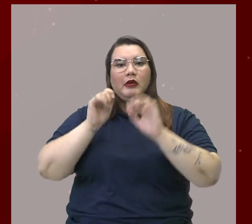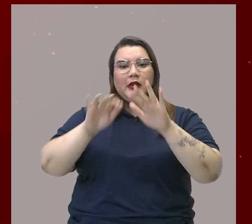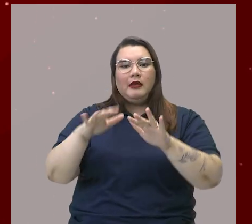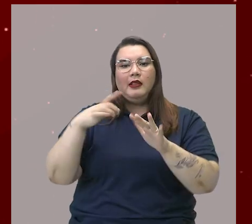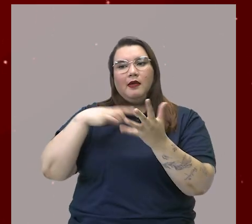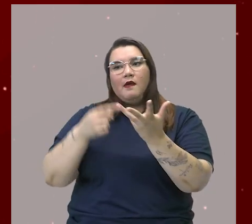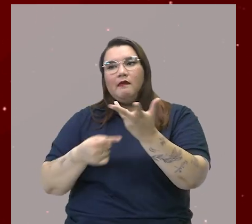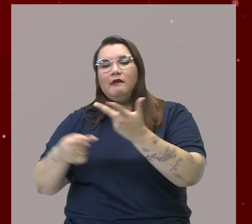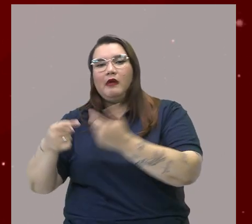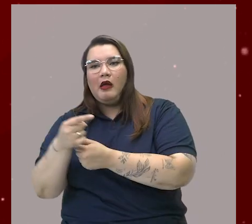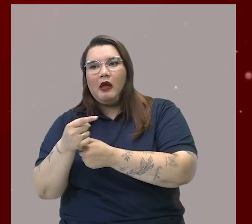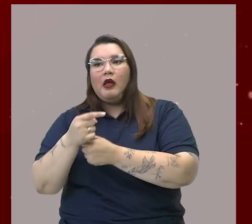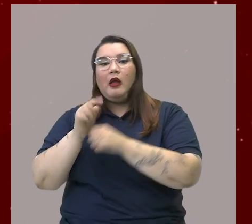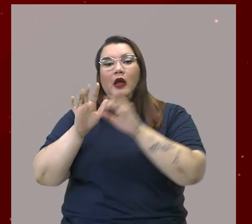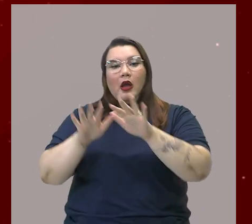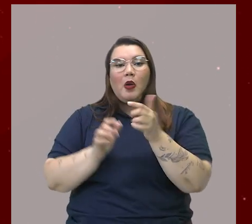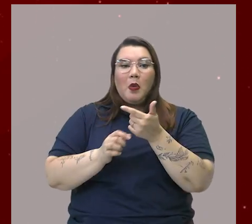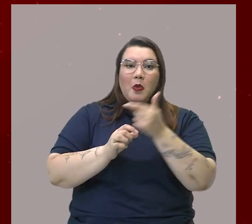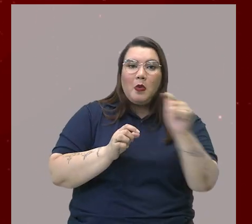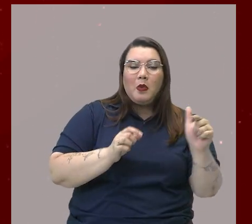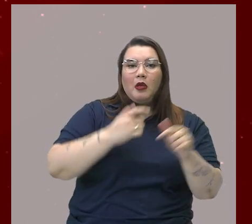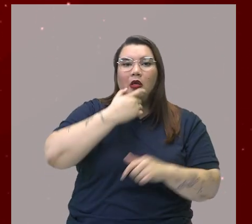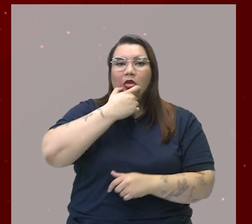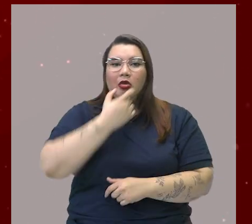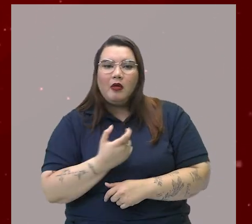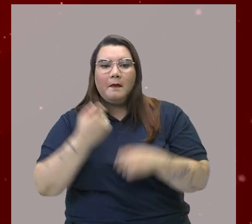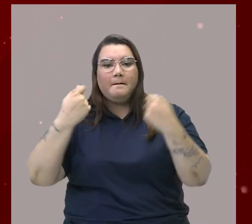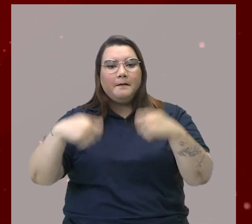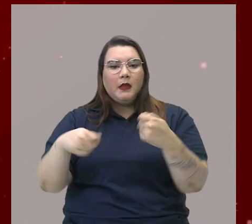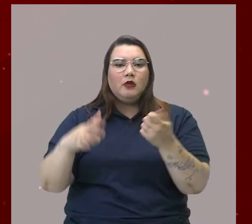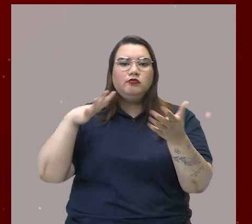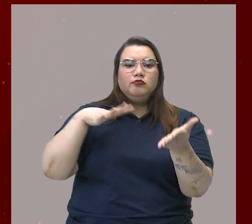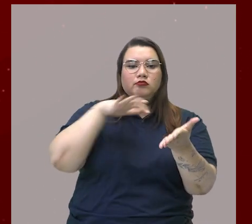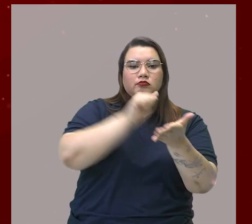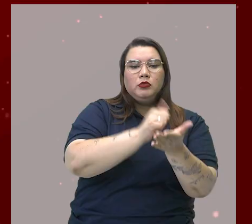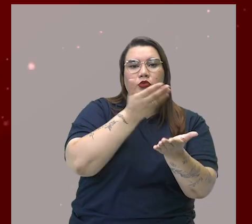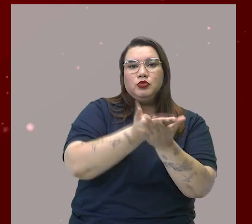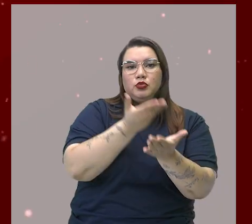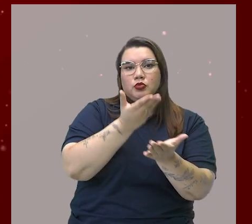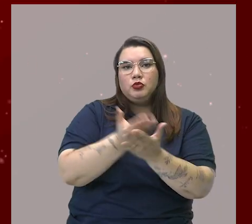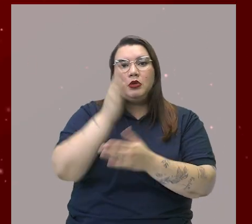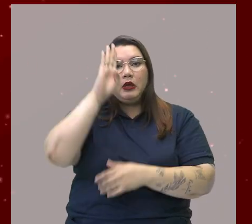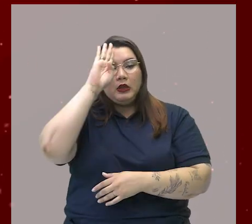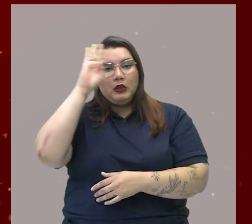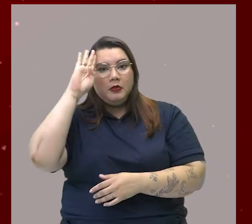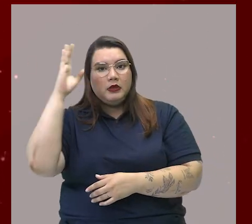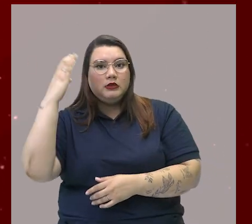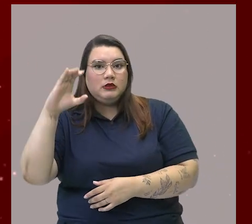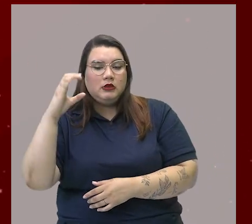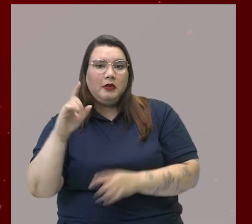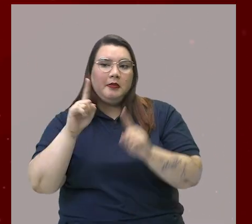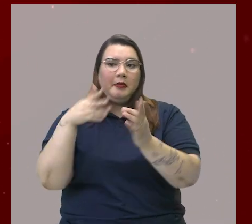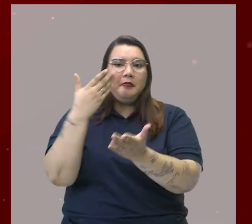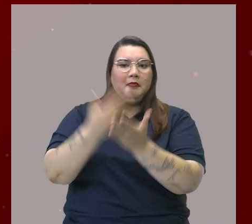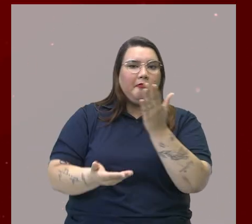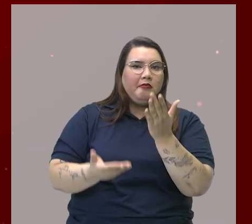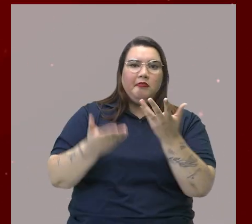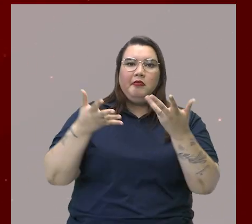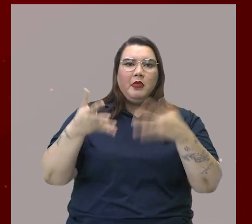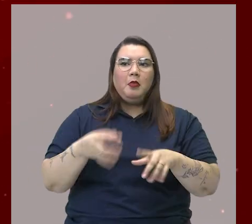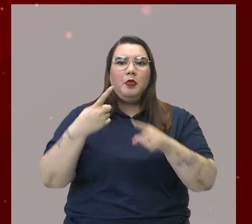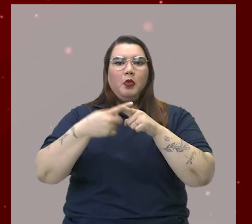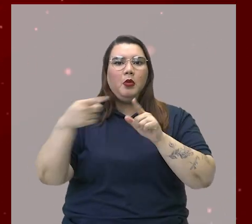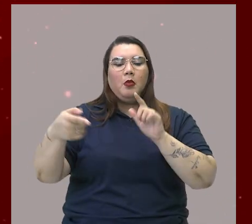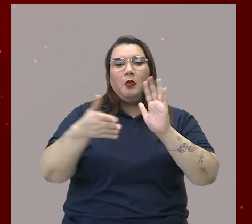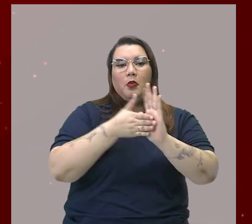a outras conquistas, Einstein deveria ser admitido na Academia Prussiana de Ciências, apesar de ter perdido rumo